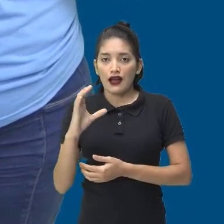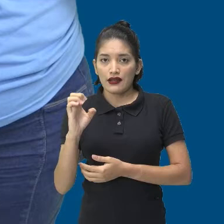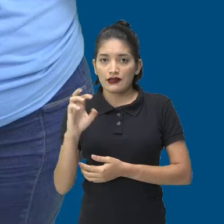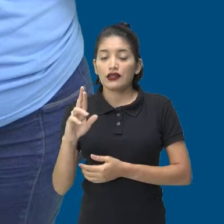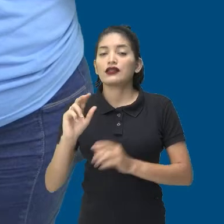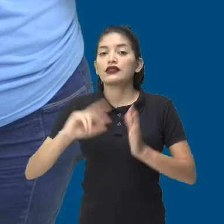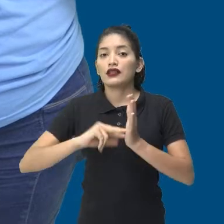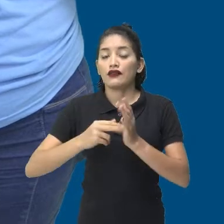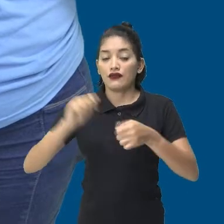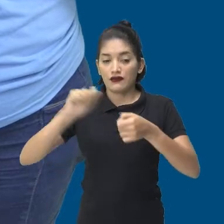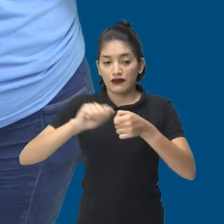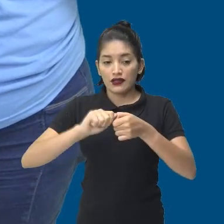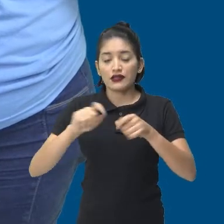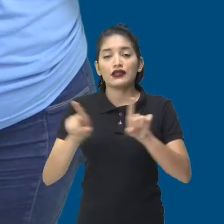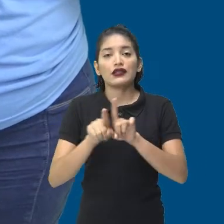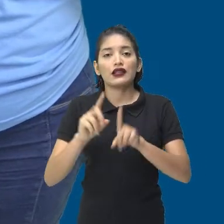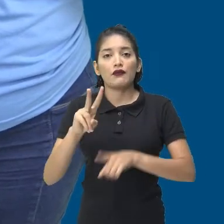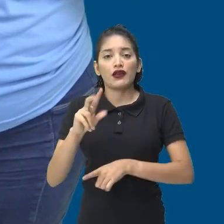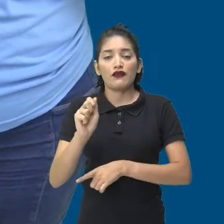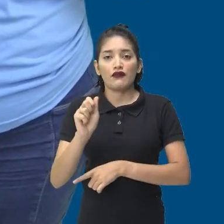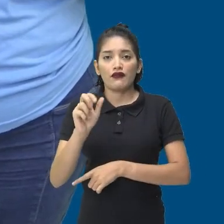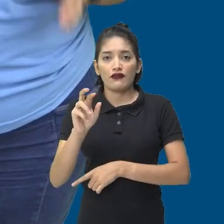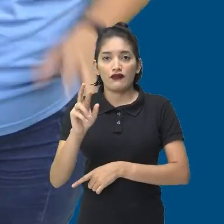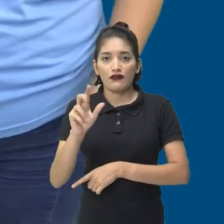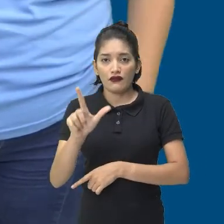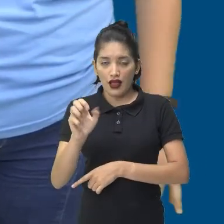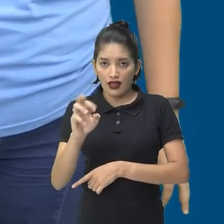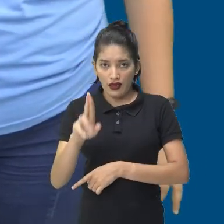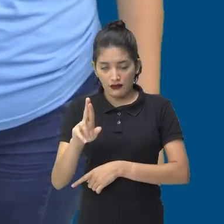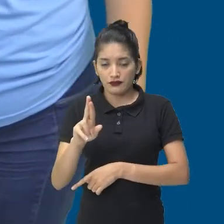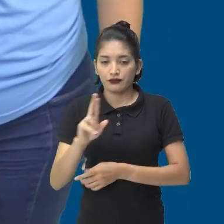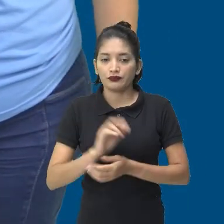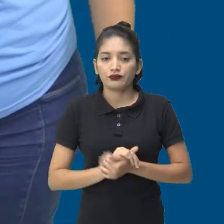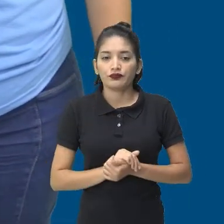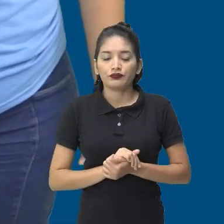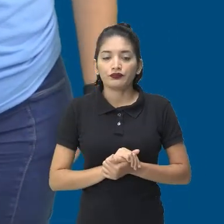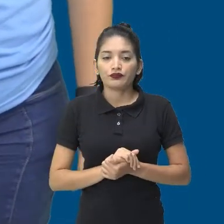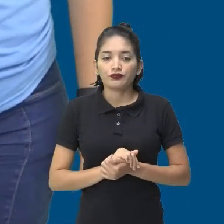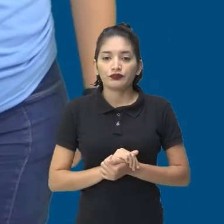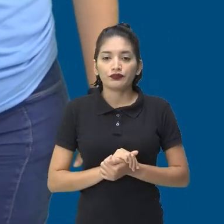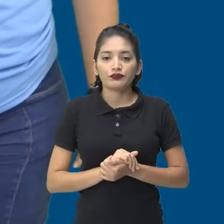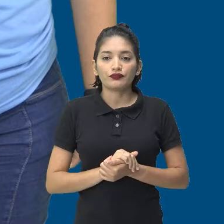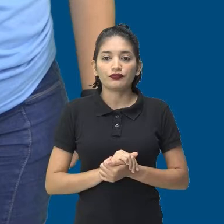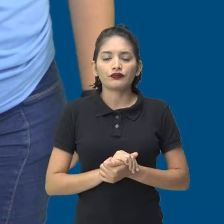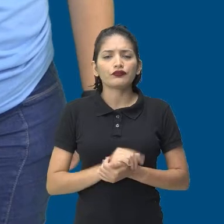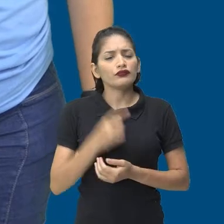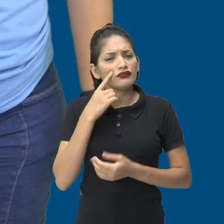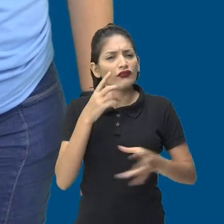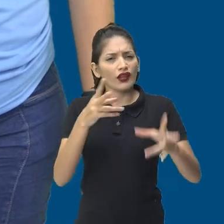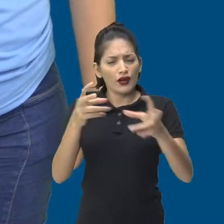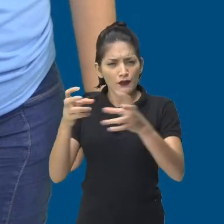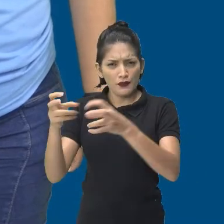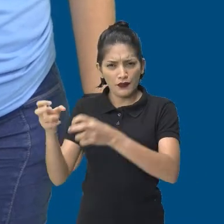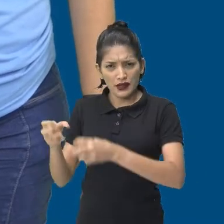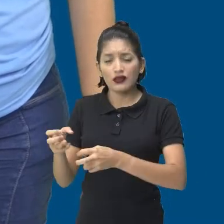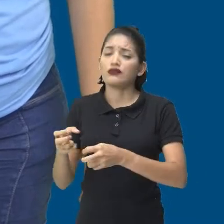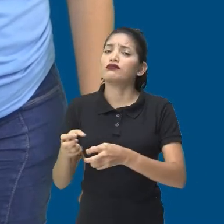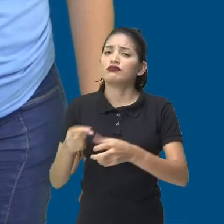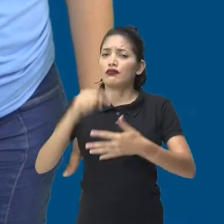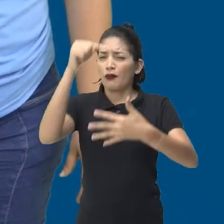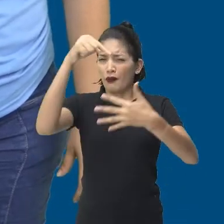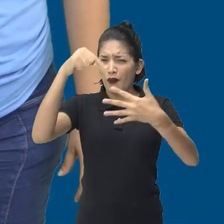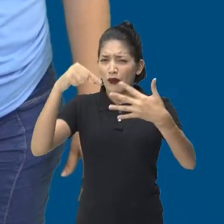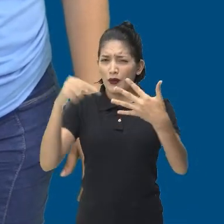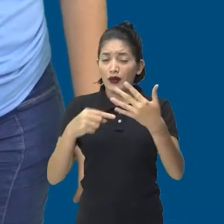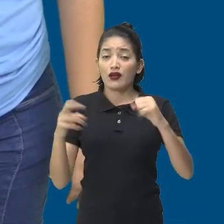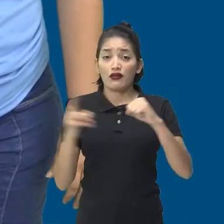fazer. E valer, que é valer mesmo. Então, observem que esses verbos,